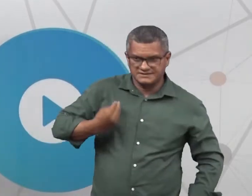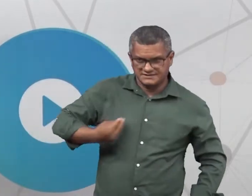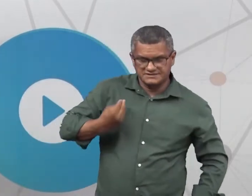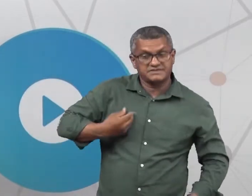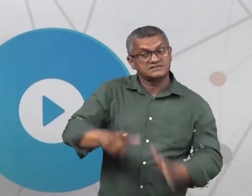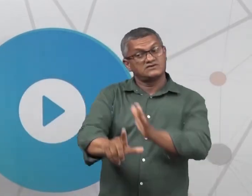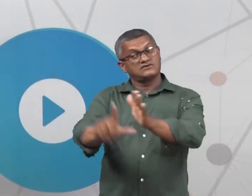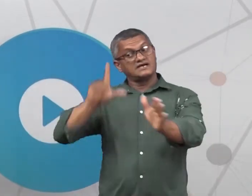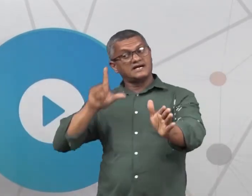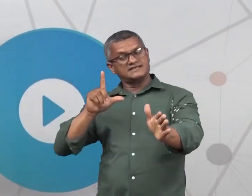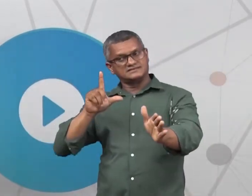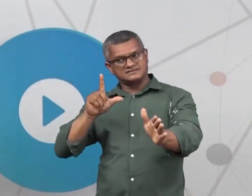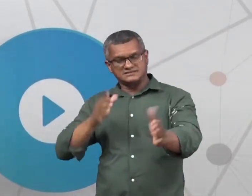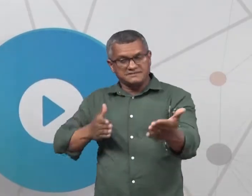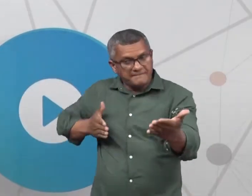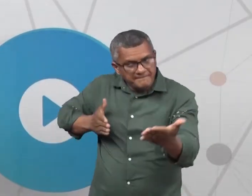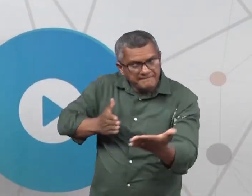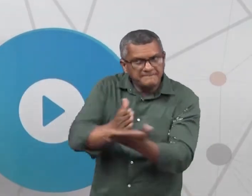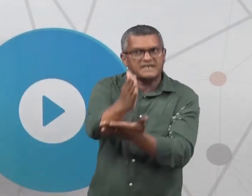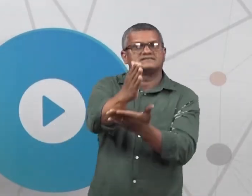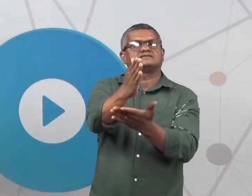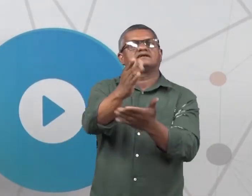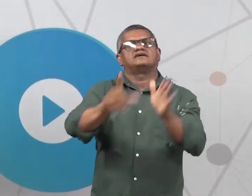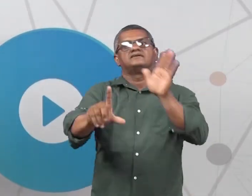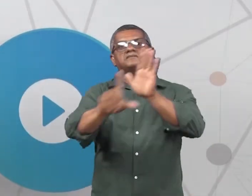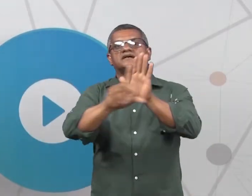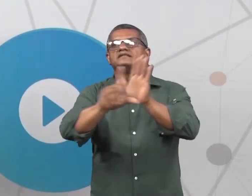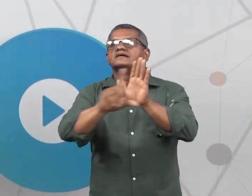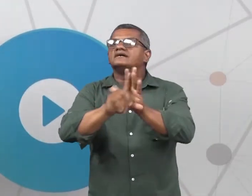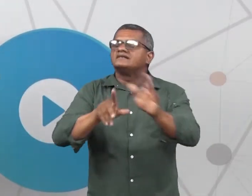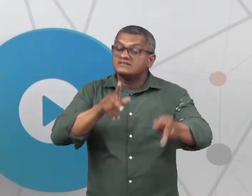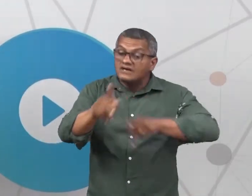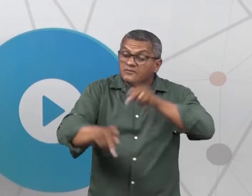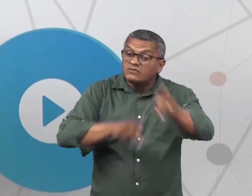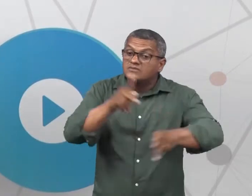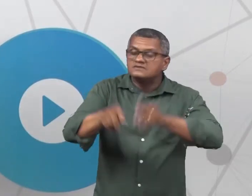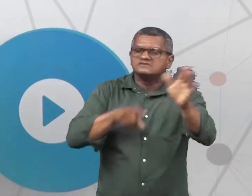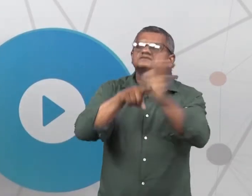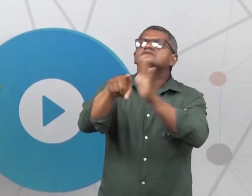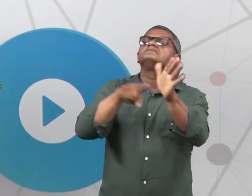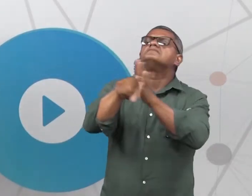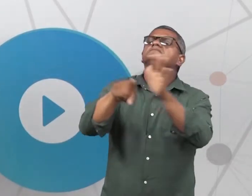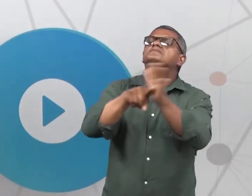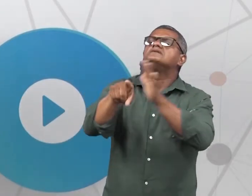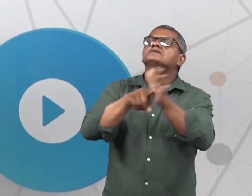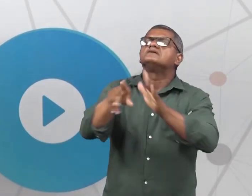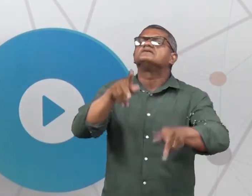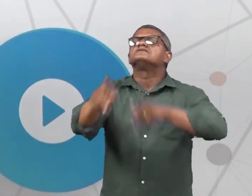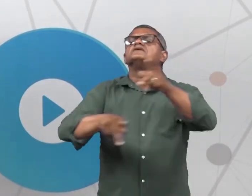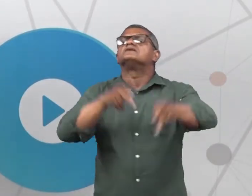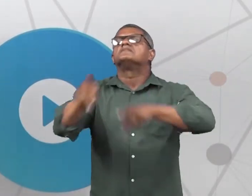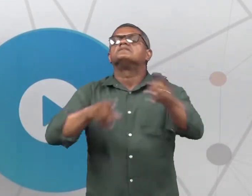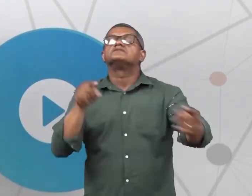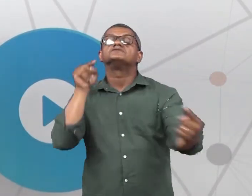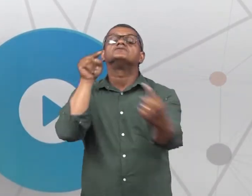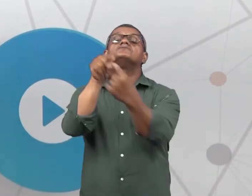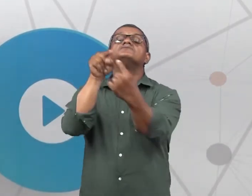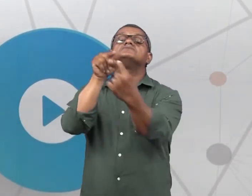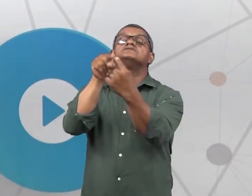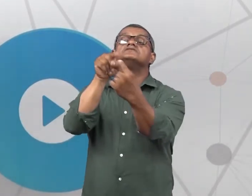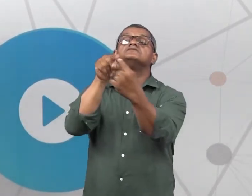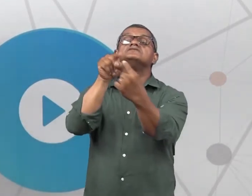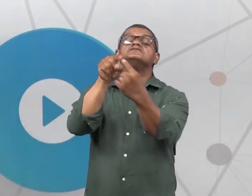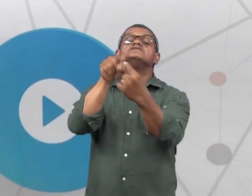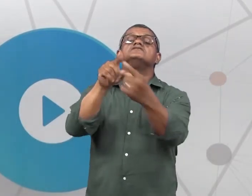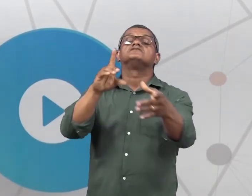Ou seja, antes de aprovar uma lei, a população, em determinados pontos, deveria ser consultada. Né? Esse